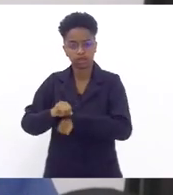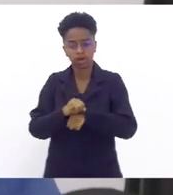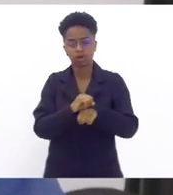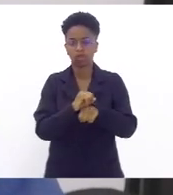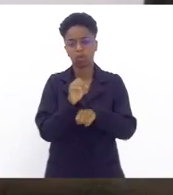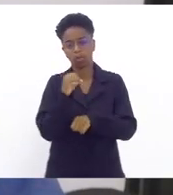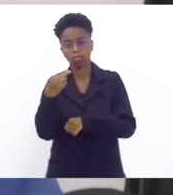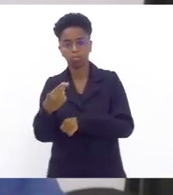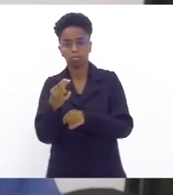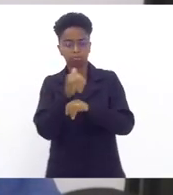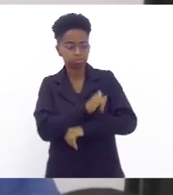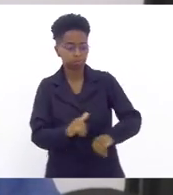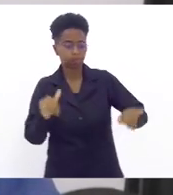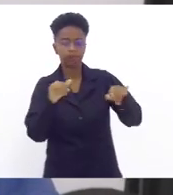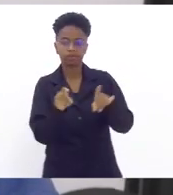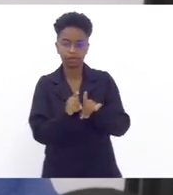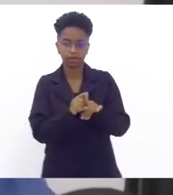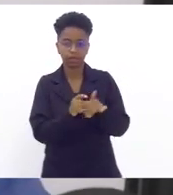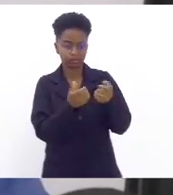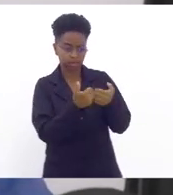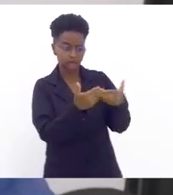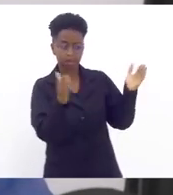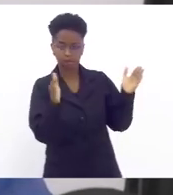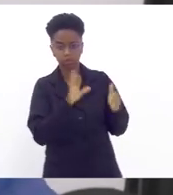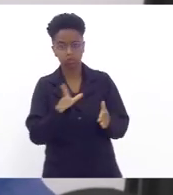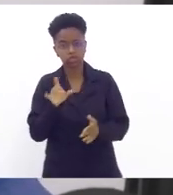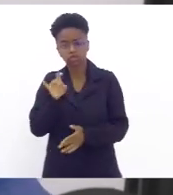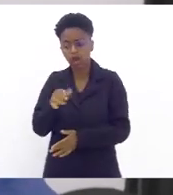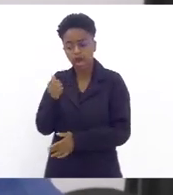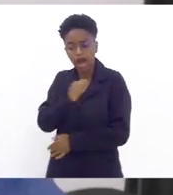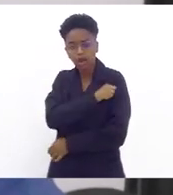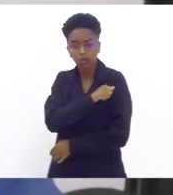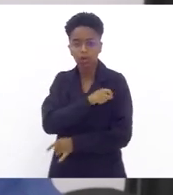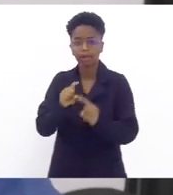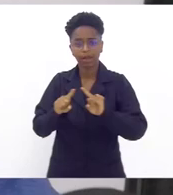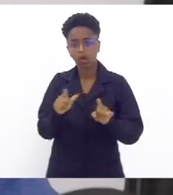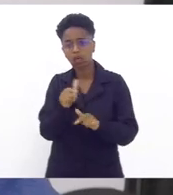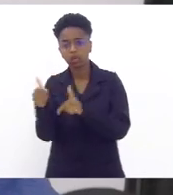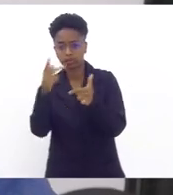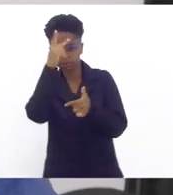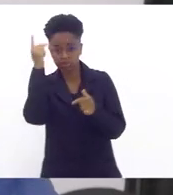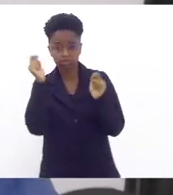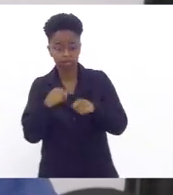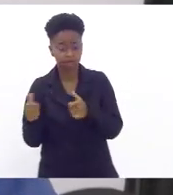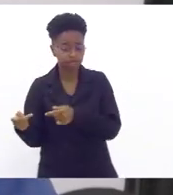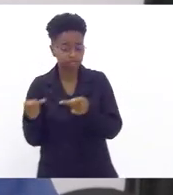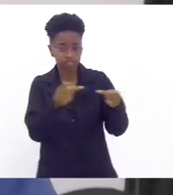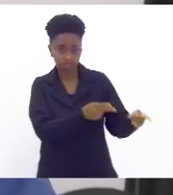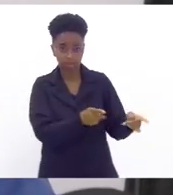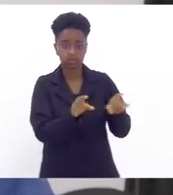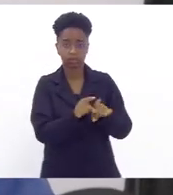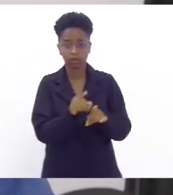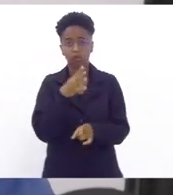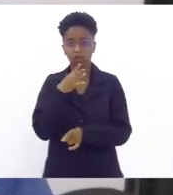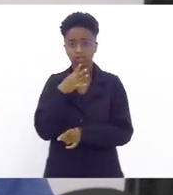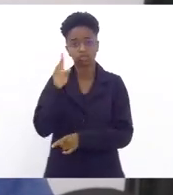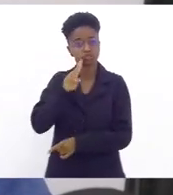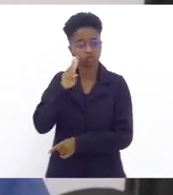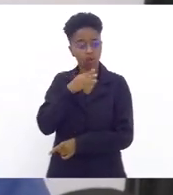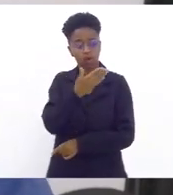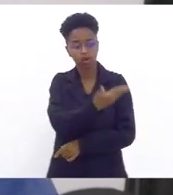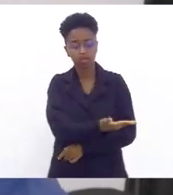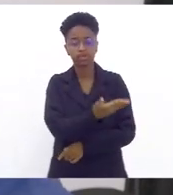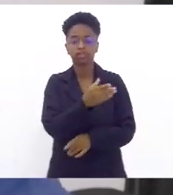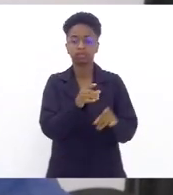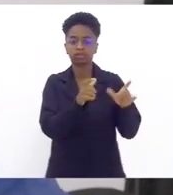né abrir esse acervo não só para os estudantes mas também para as pessoas de fora conhecerem um pouco mais sobre a história da escola e